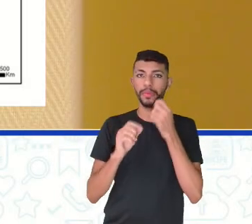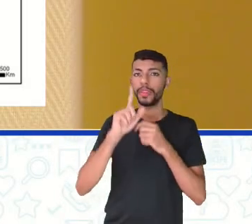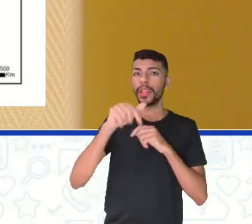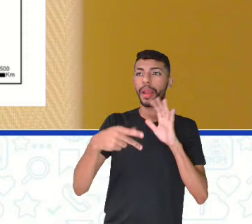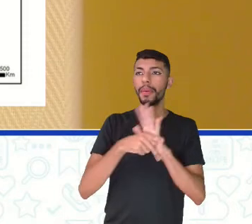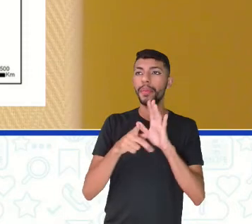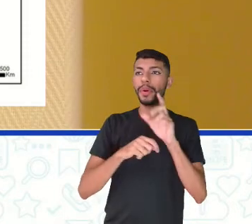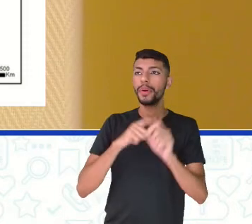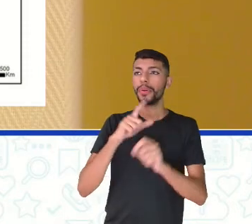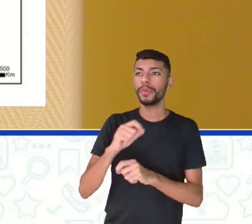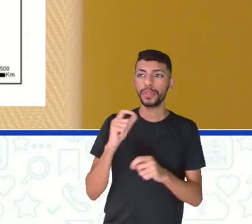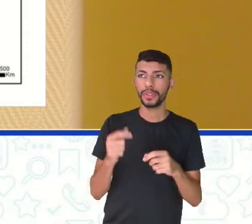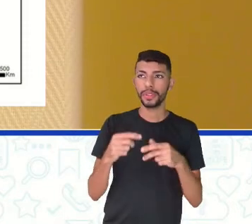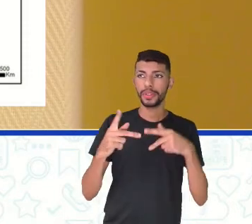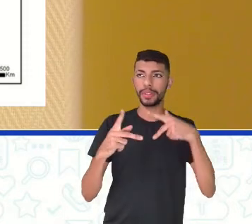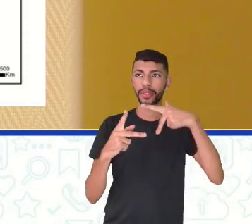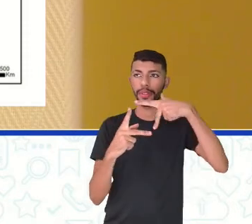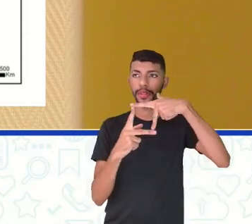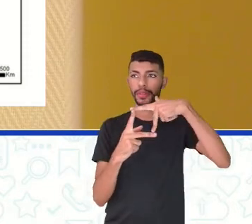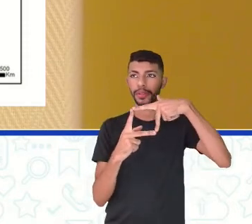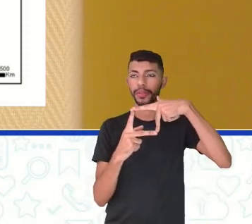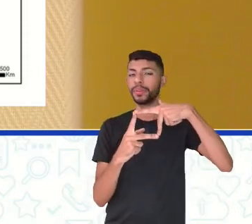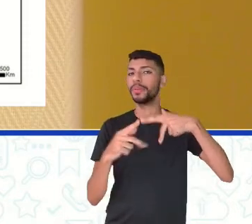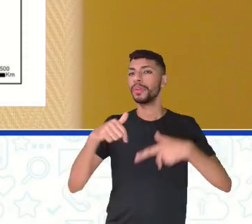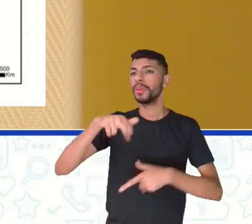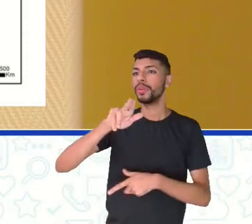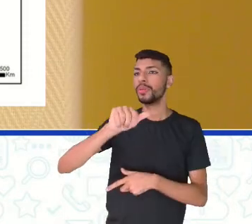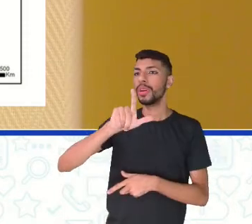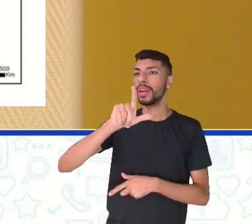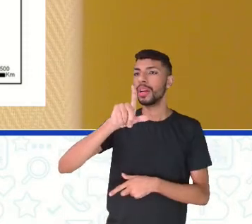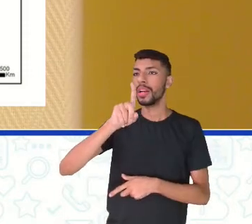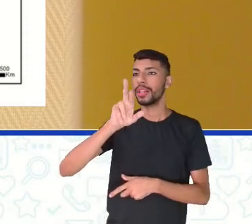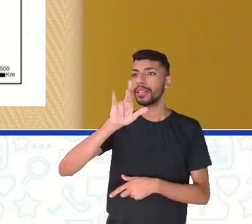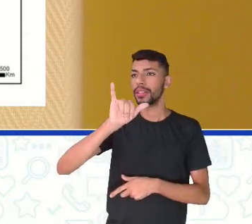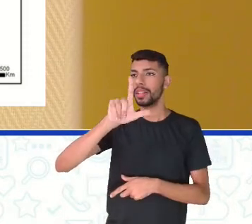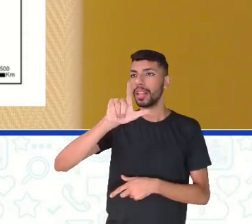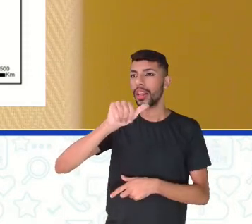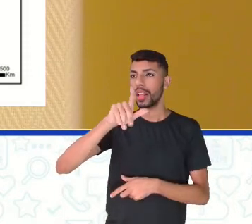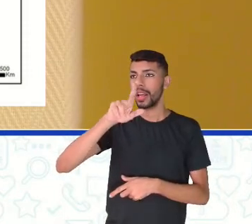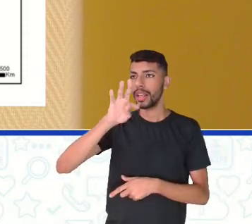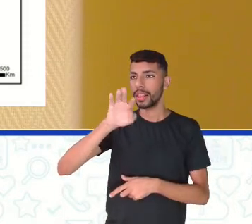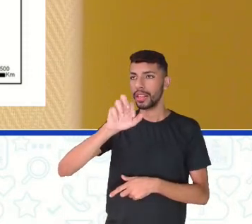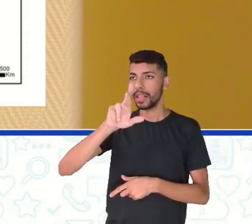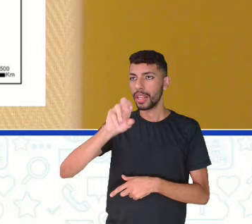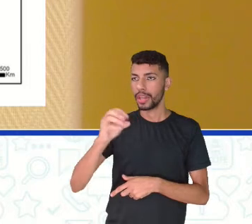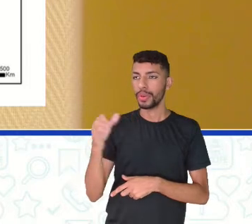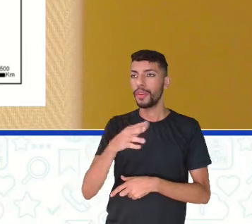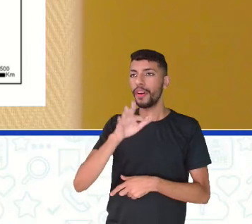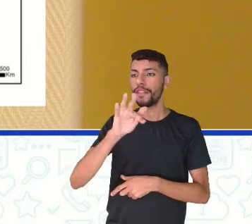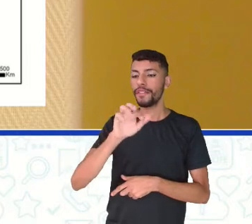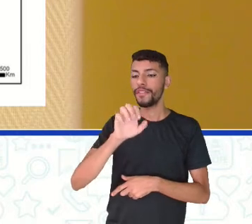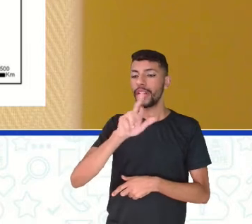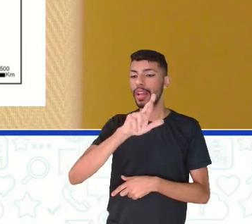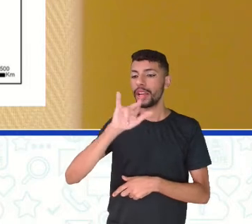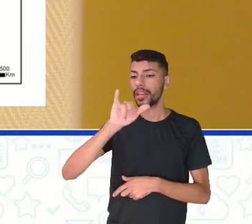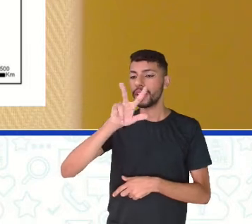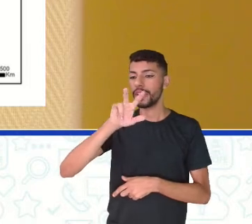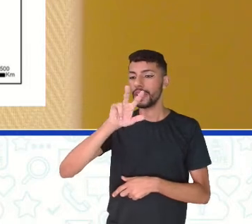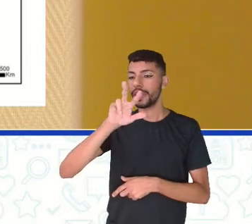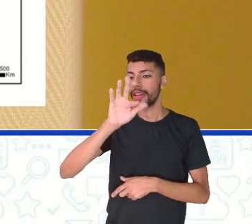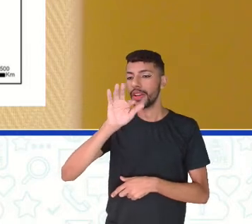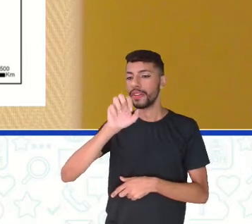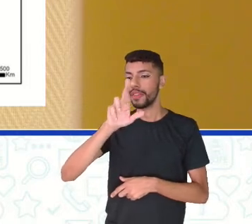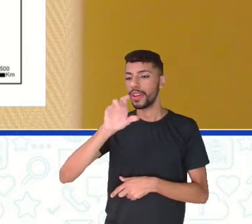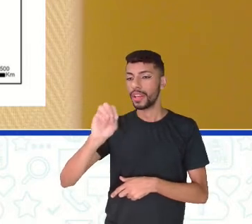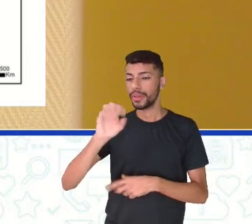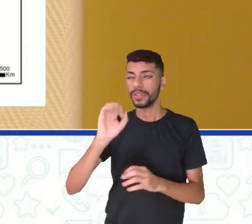o chamado quadrilátero ferrífero. O que é isso, professor? O quadrilátero ferrífero vai ser